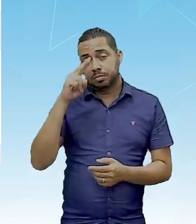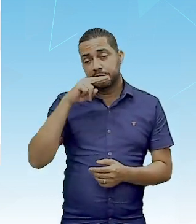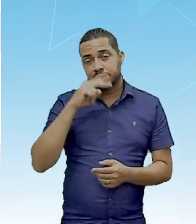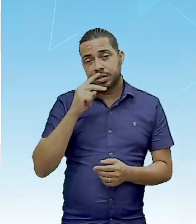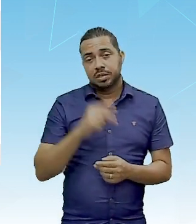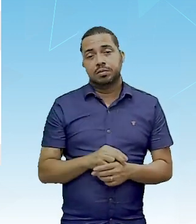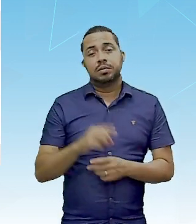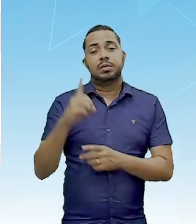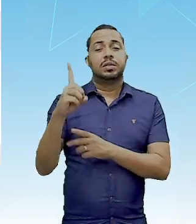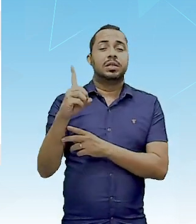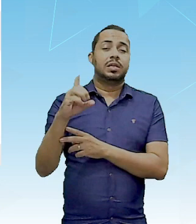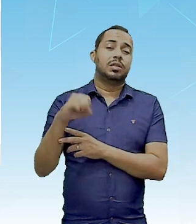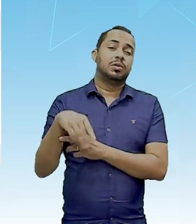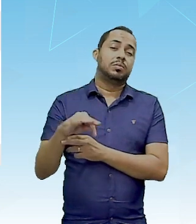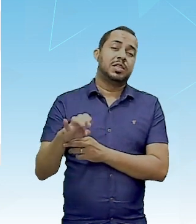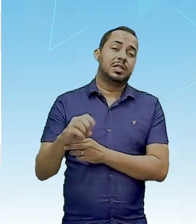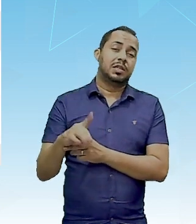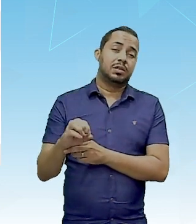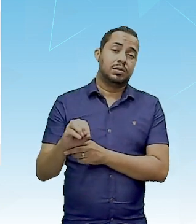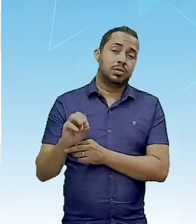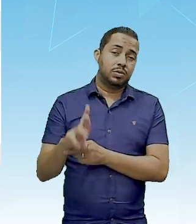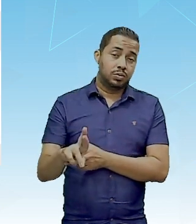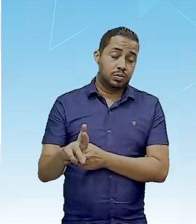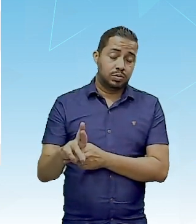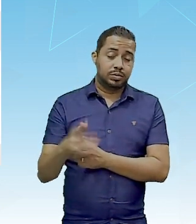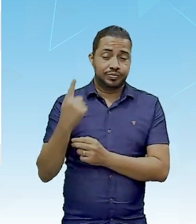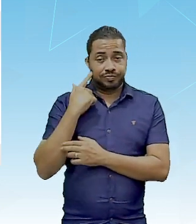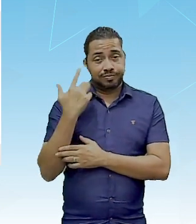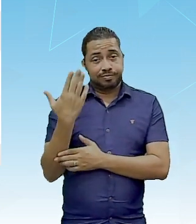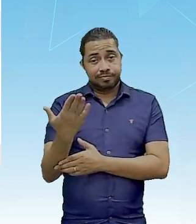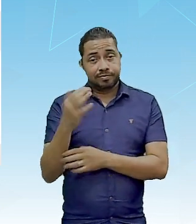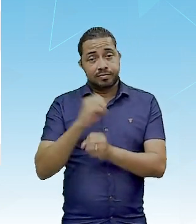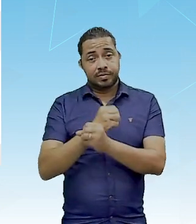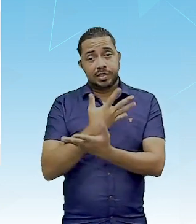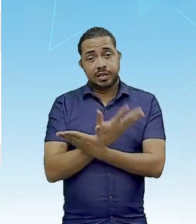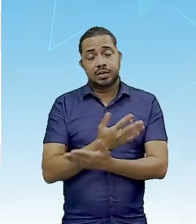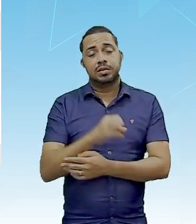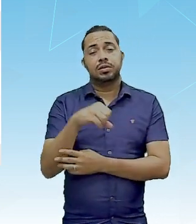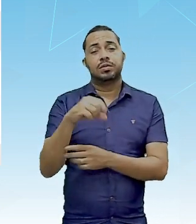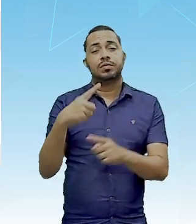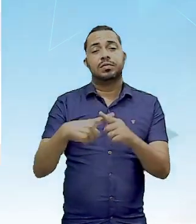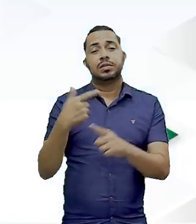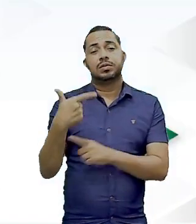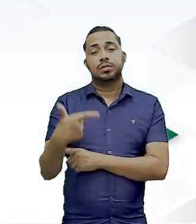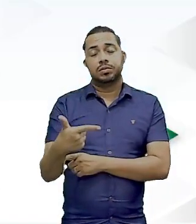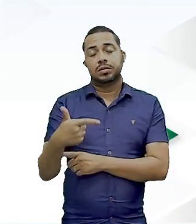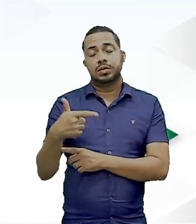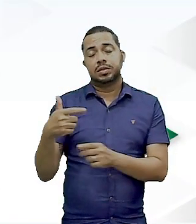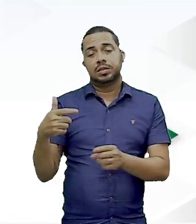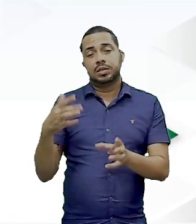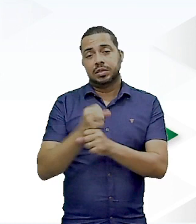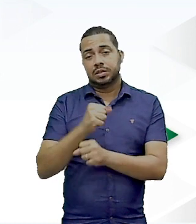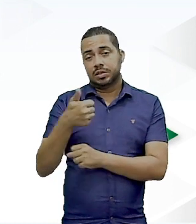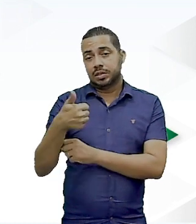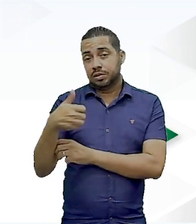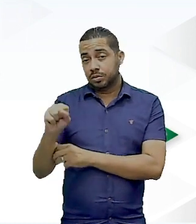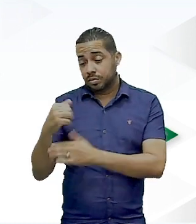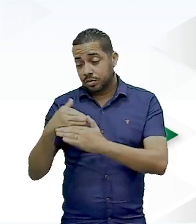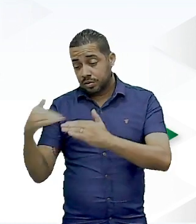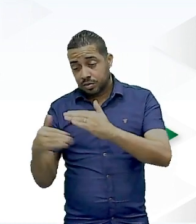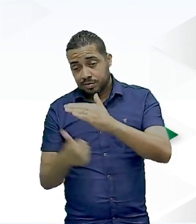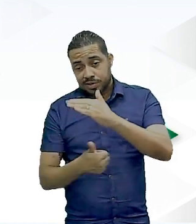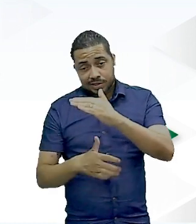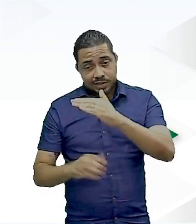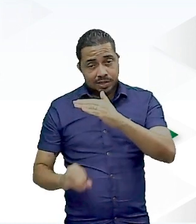denominador. Fechou? Olha, exatamente isso que está no teu slide. Ó. 9 vezes 2 dá 18 sobre 10,